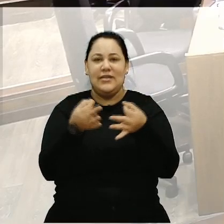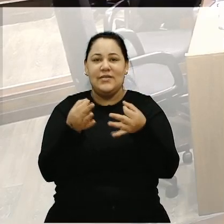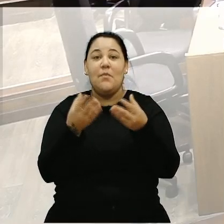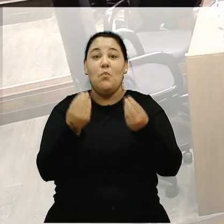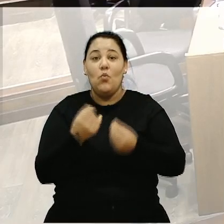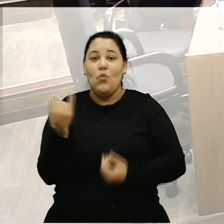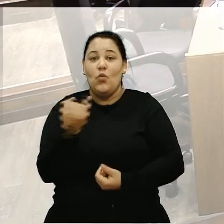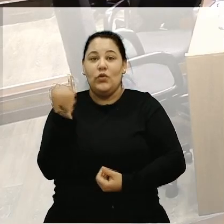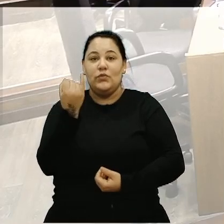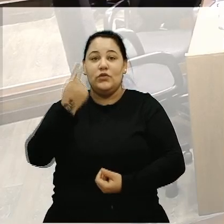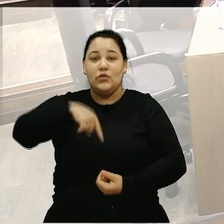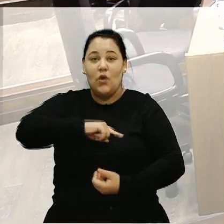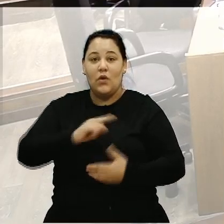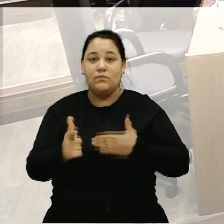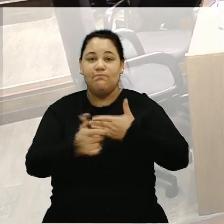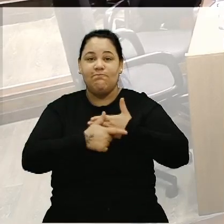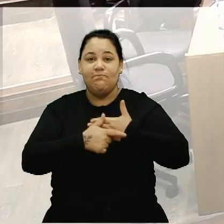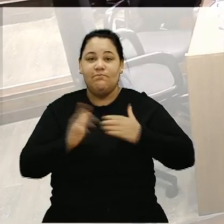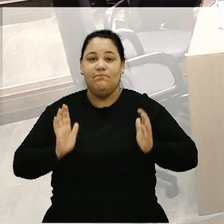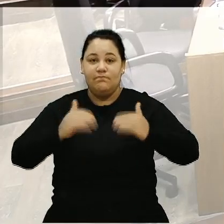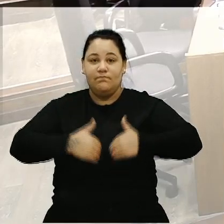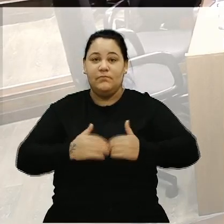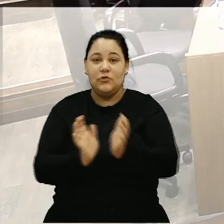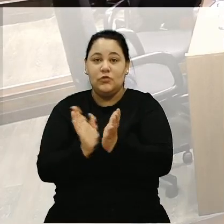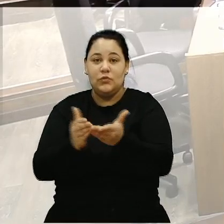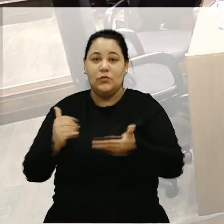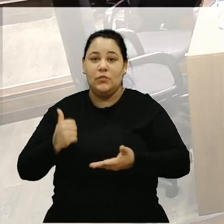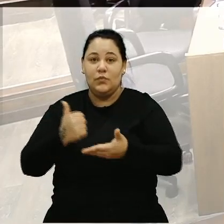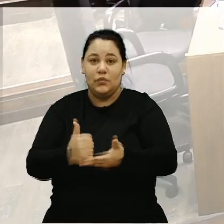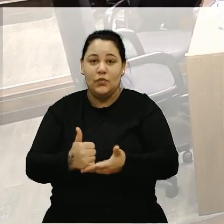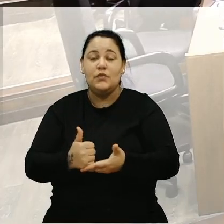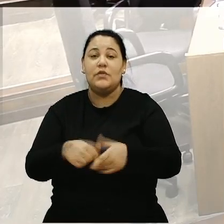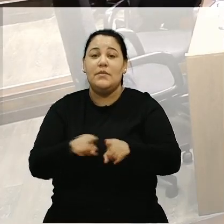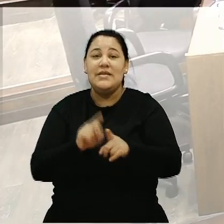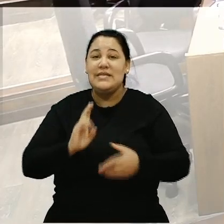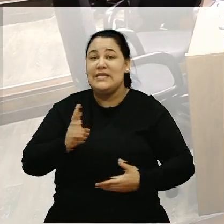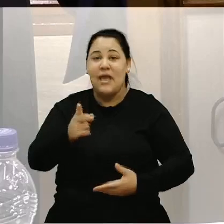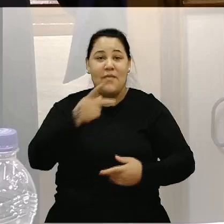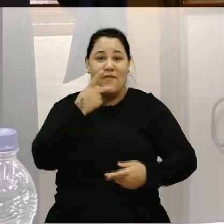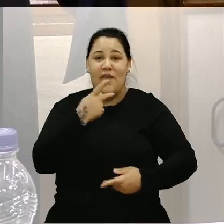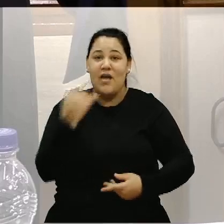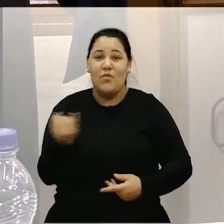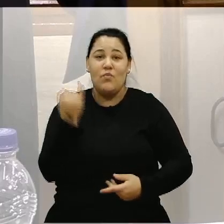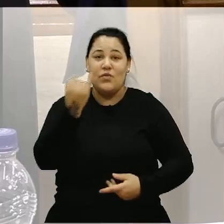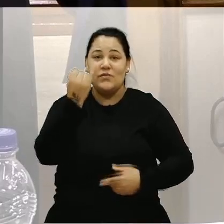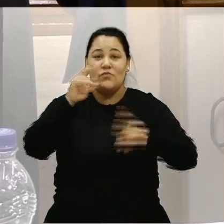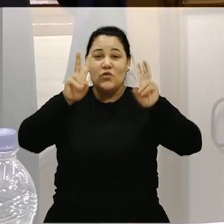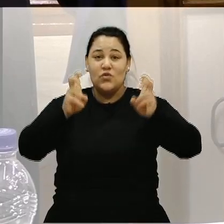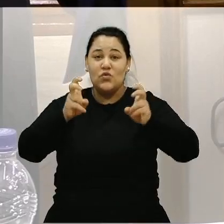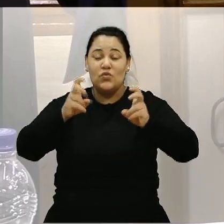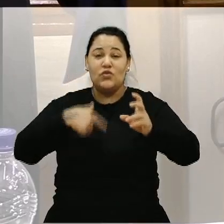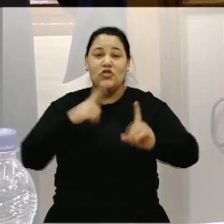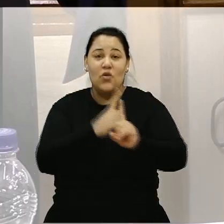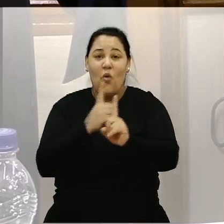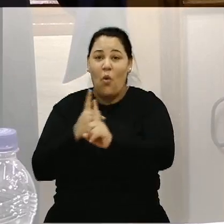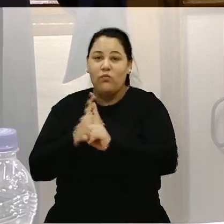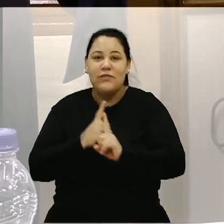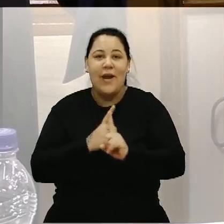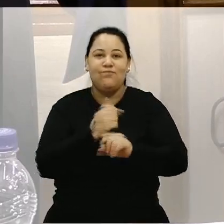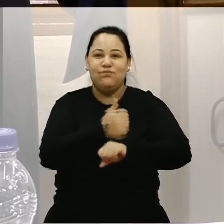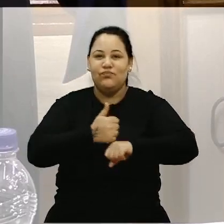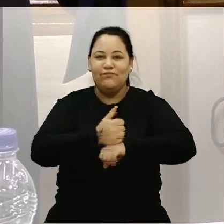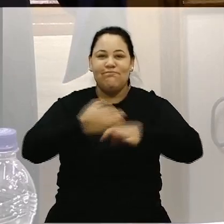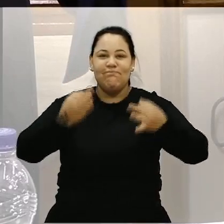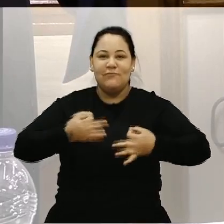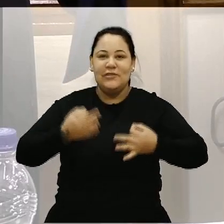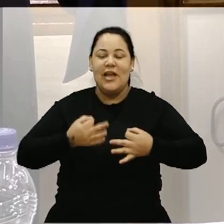enquanto Frente Parlamentar do Autismo, estamos sempre falando da importância desse tema, da gente buscar os profissionais certos, de